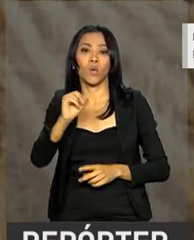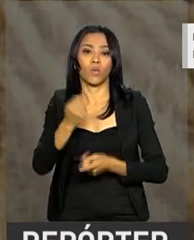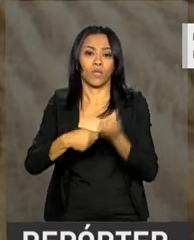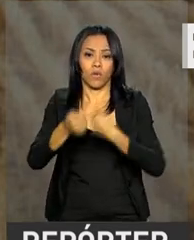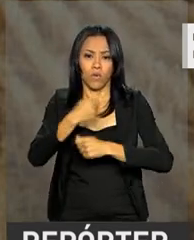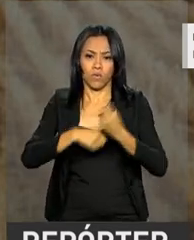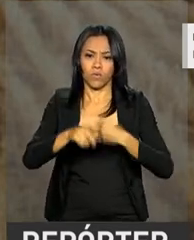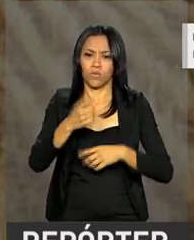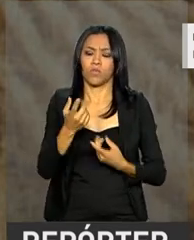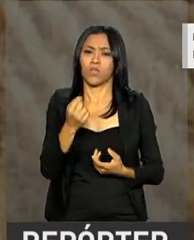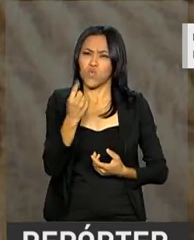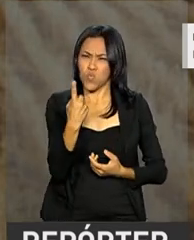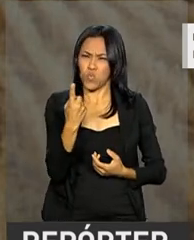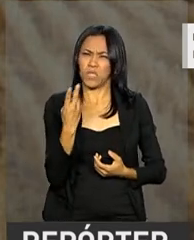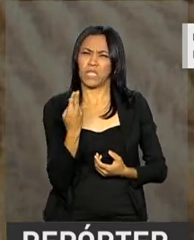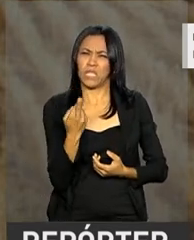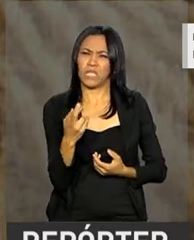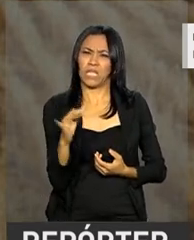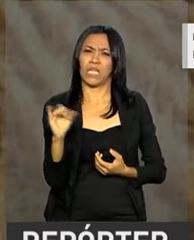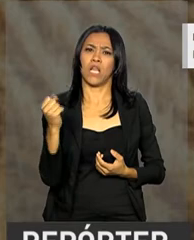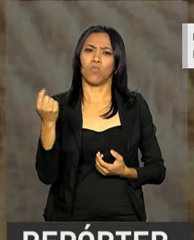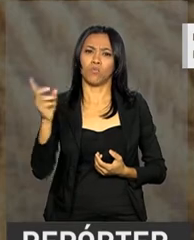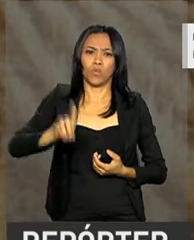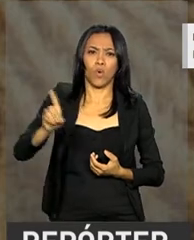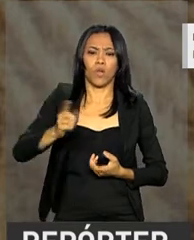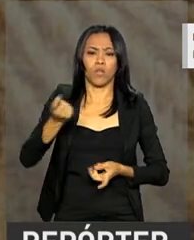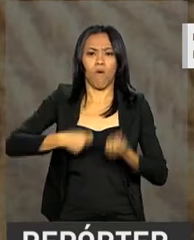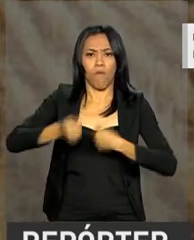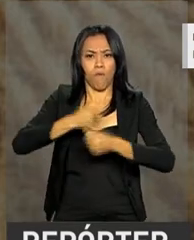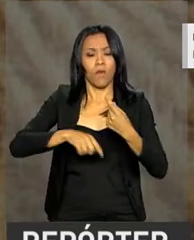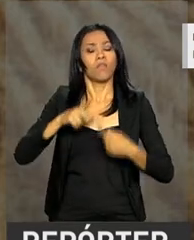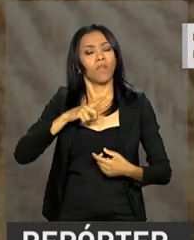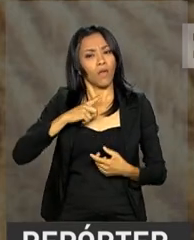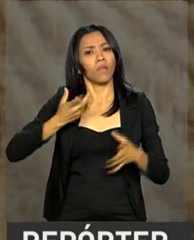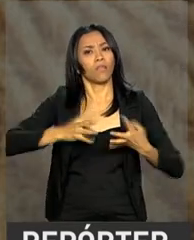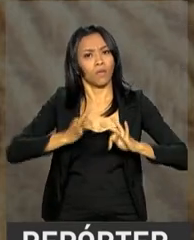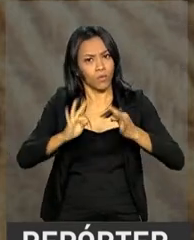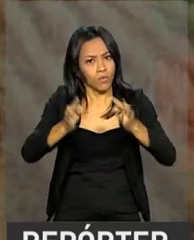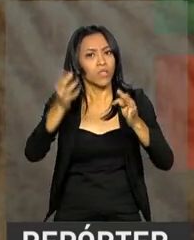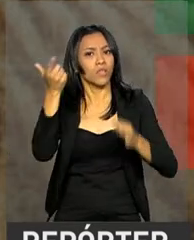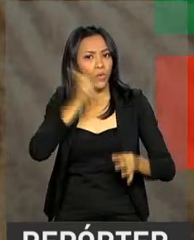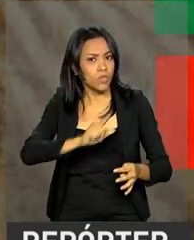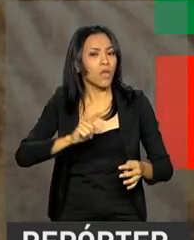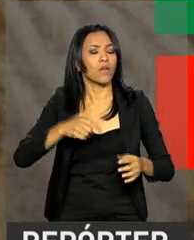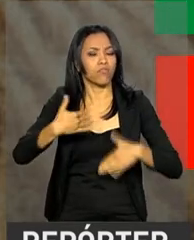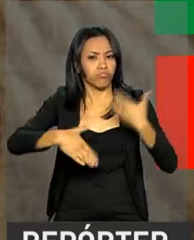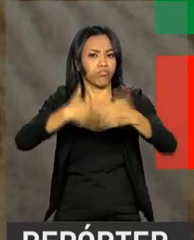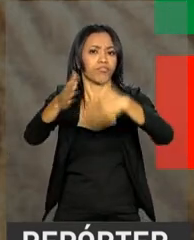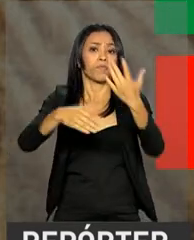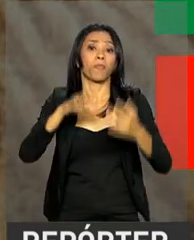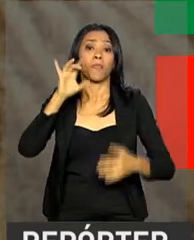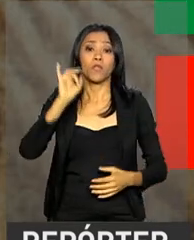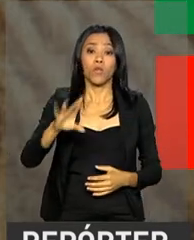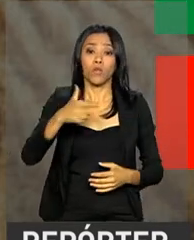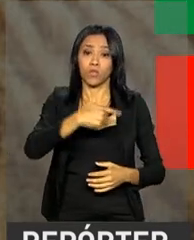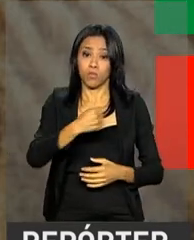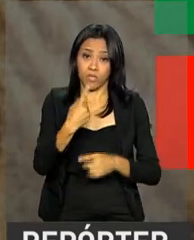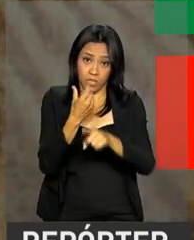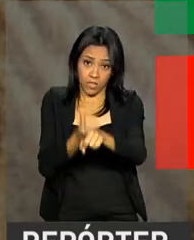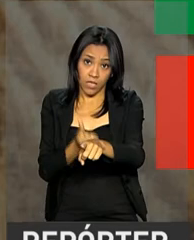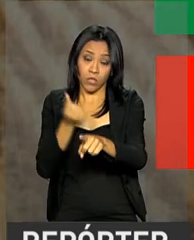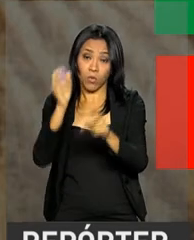dólares o setor tem tecnologia e capacidade para crescer na comunidade árabe somente em 2016 o brasil